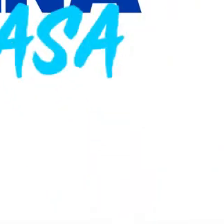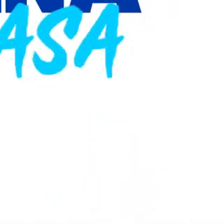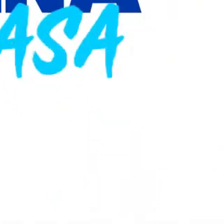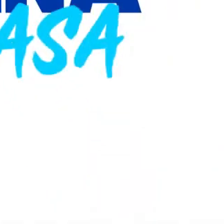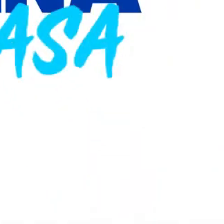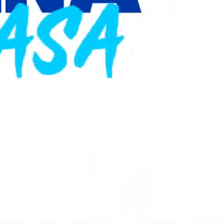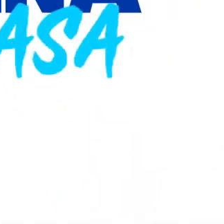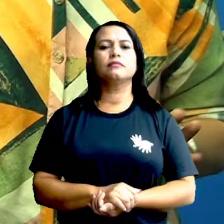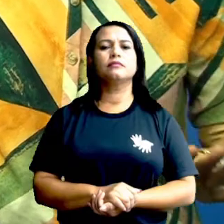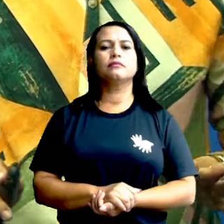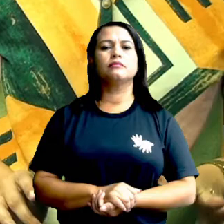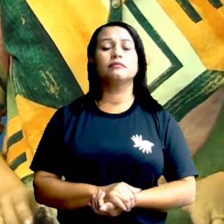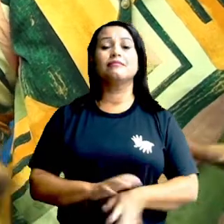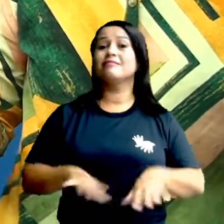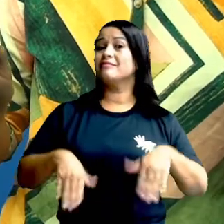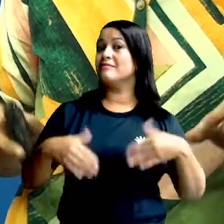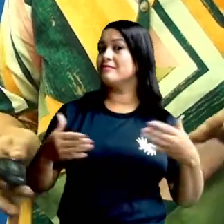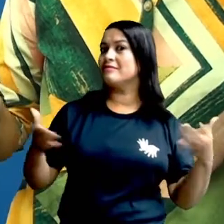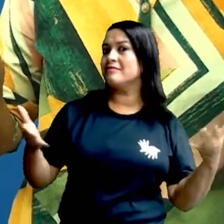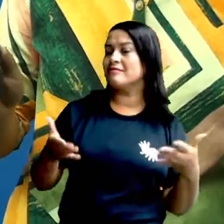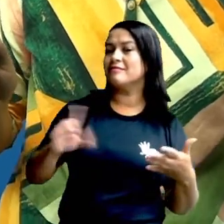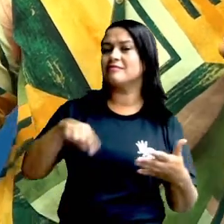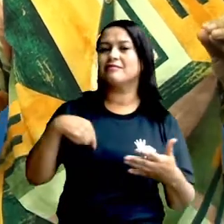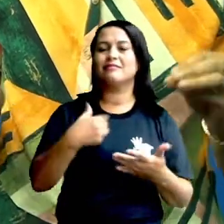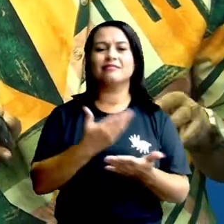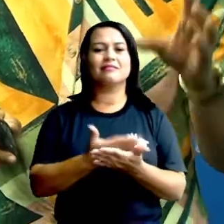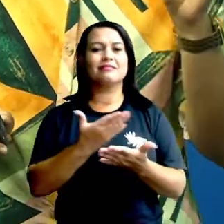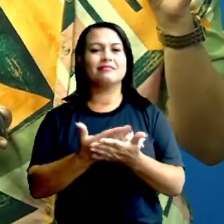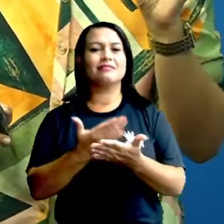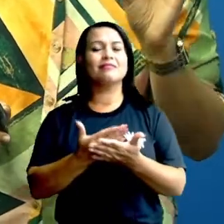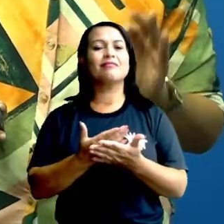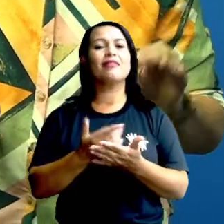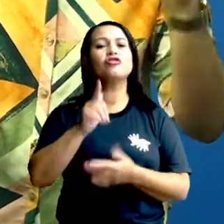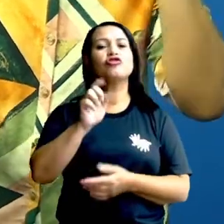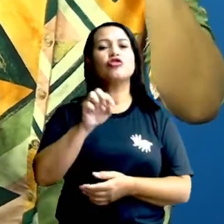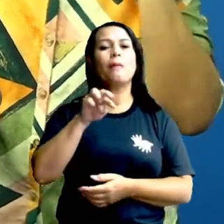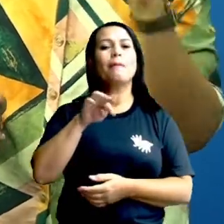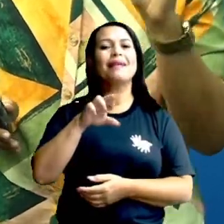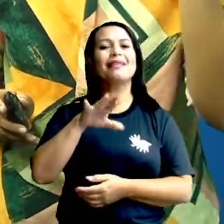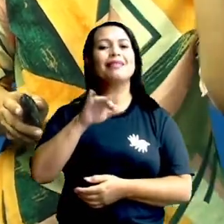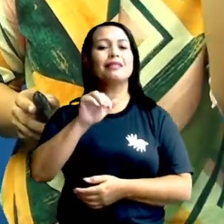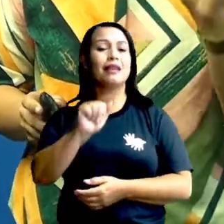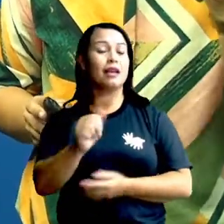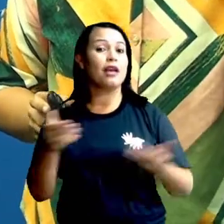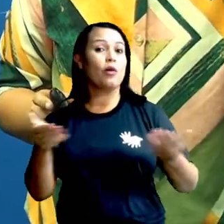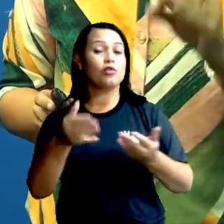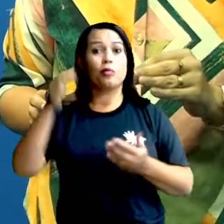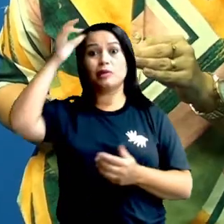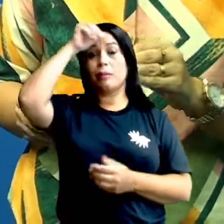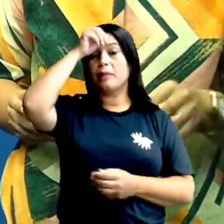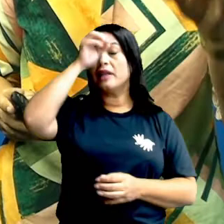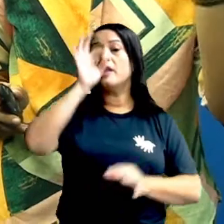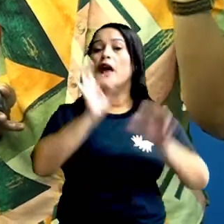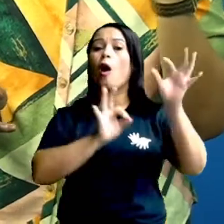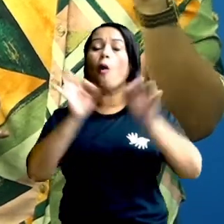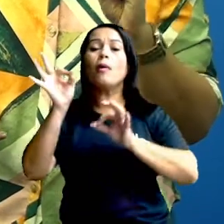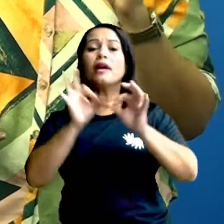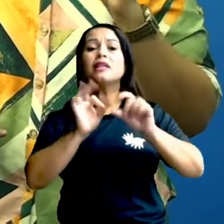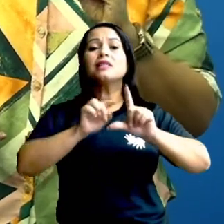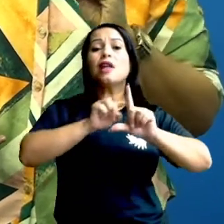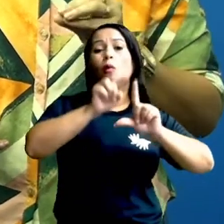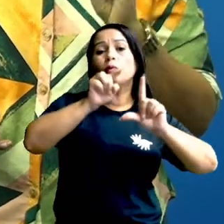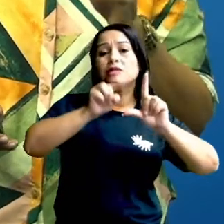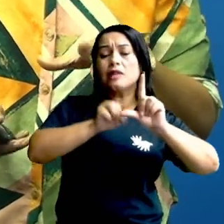ah e hoje a nossa aula de geometria nós vamos aprender a construir os ângulos